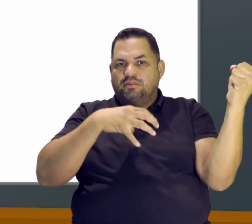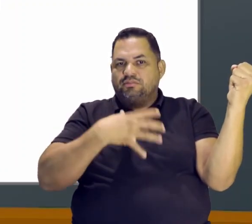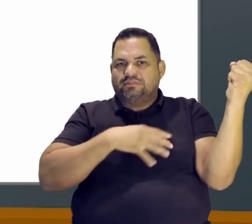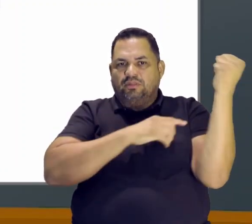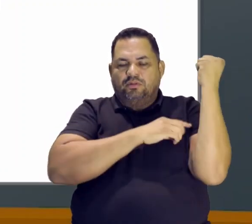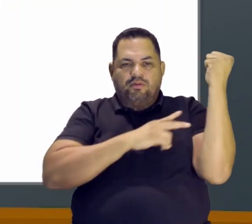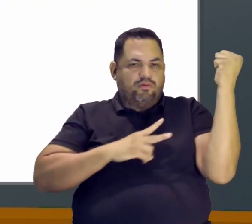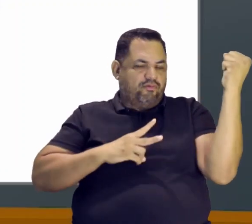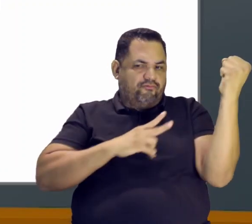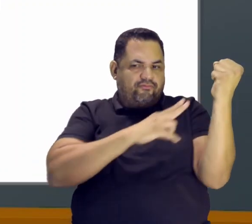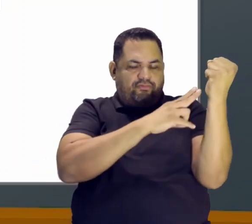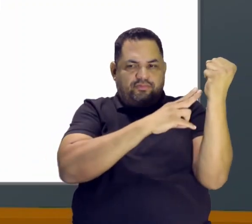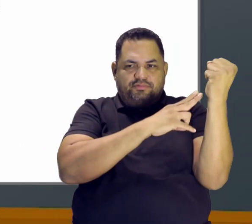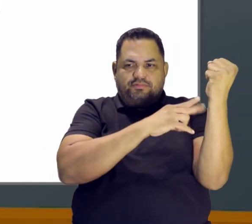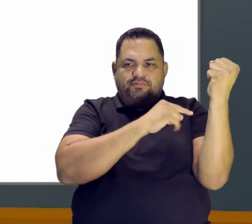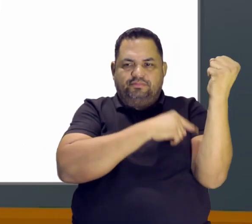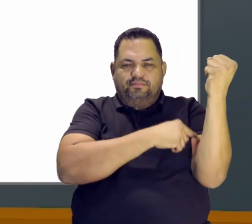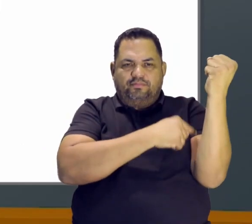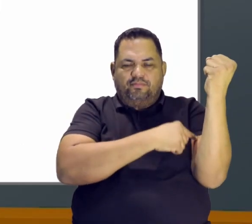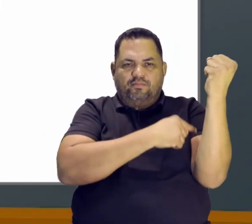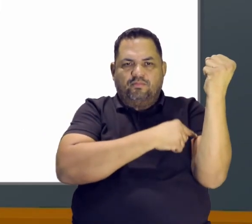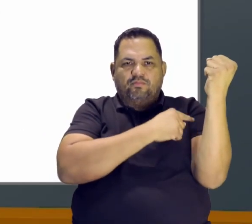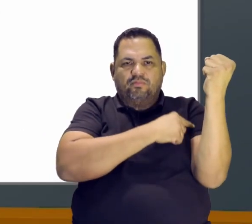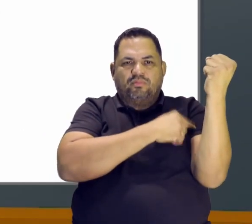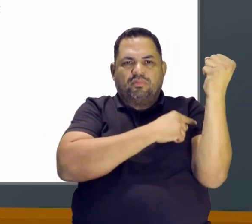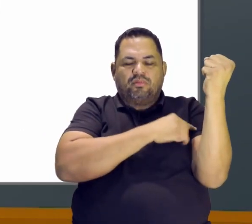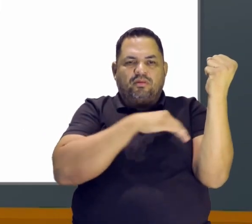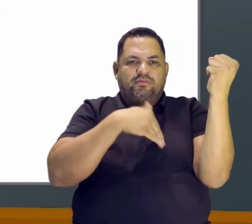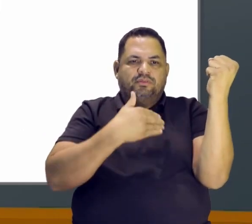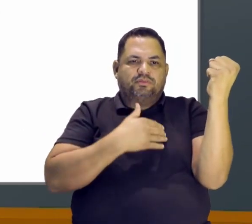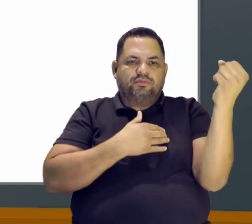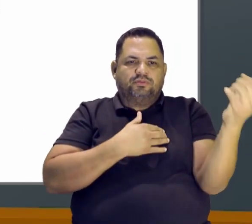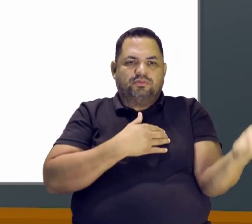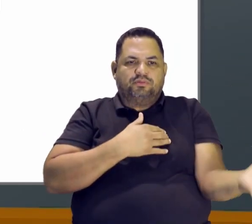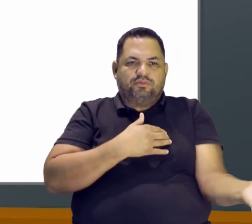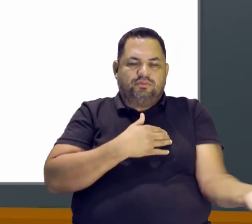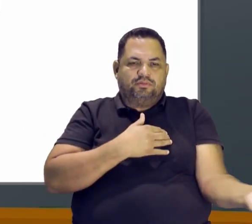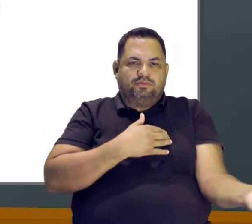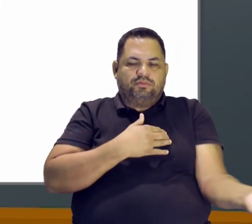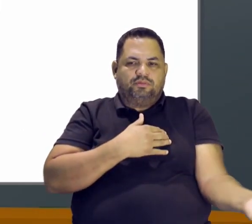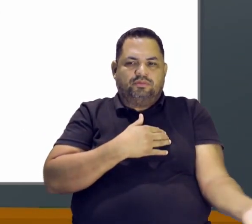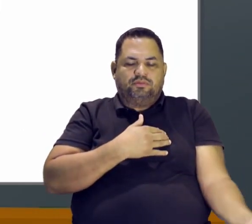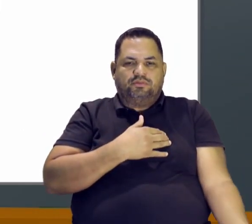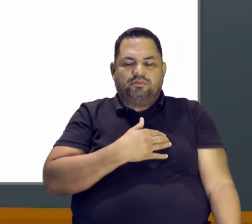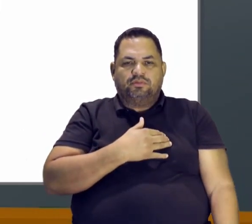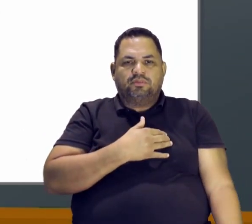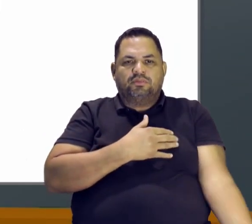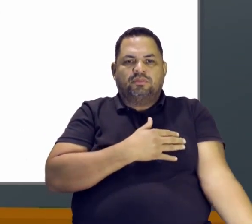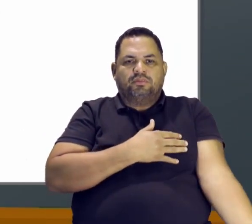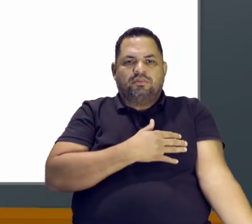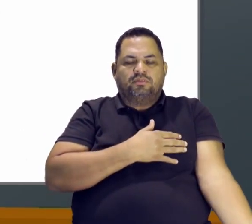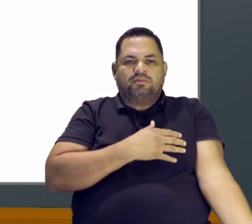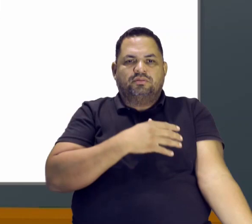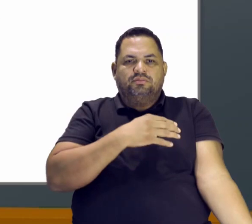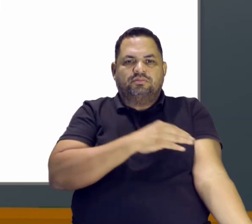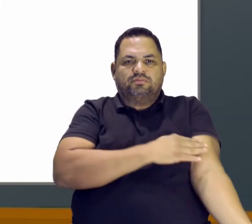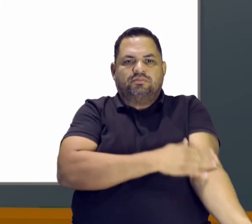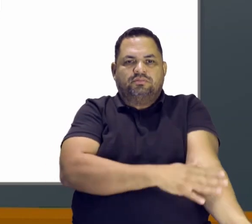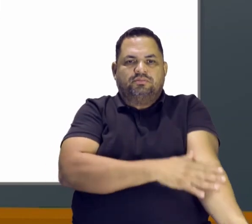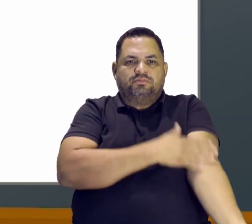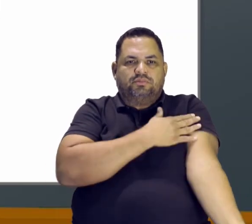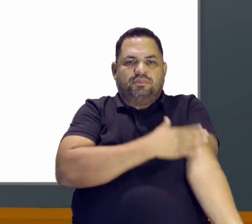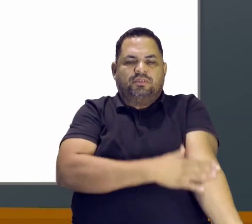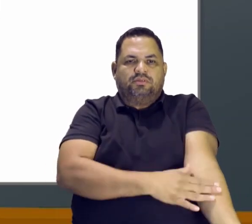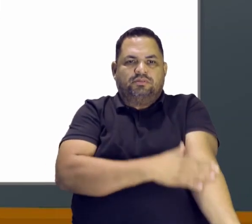força centralizada aqui, né? E aí, quando eu solto, né, eu relaxo aqui, eu deixo ela mais excêntrica,